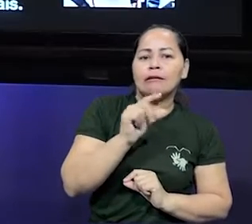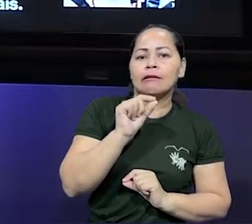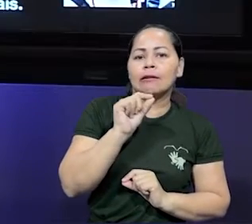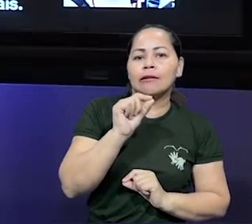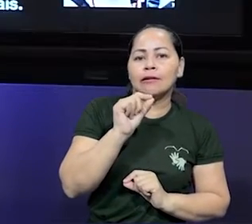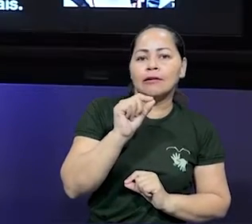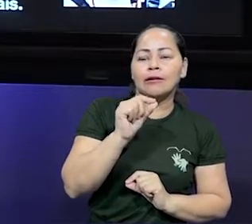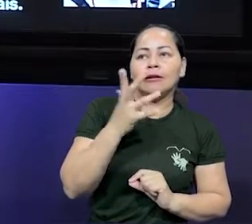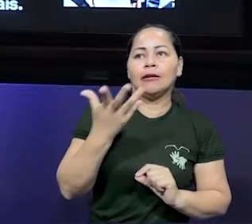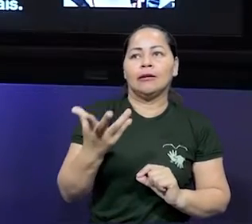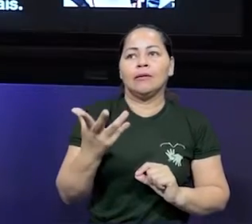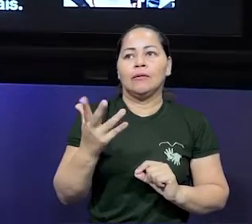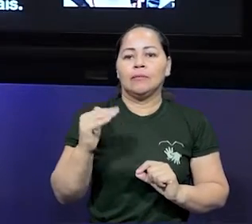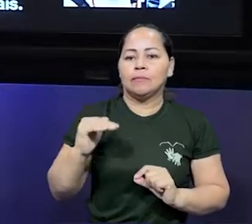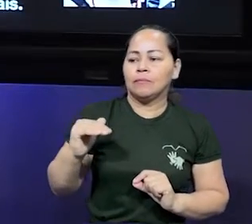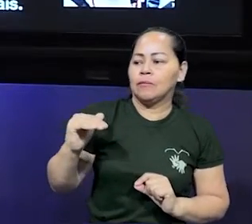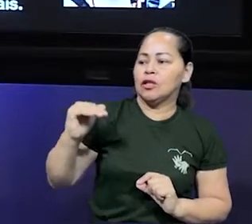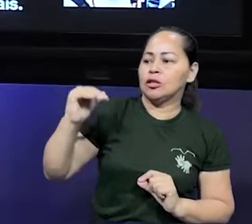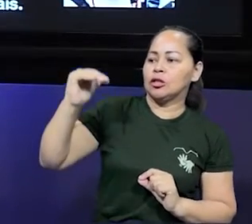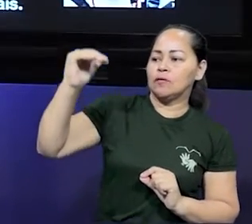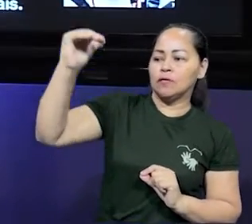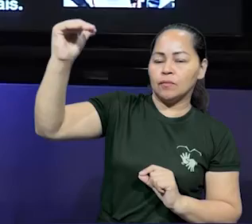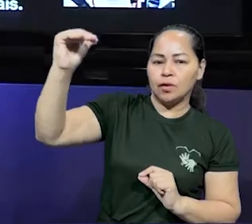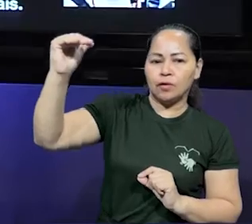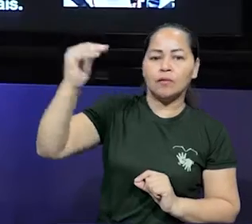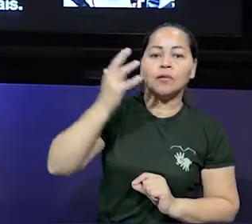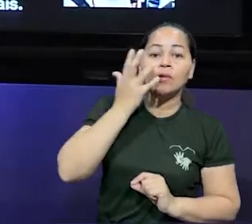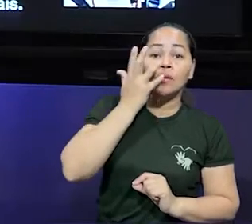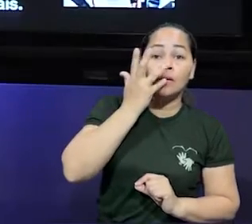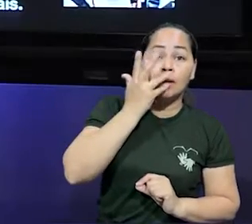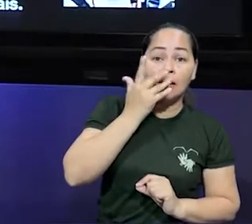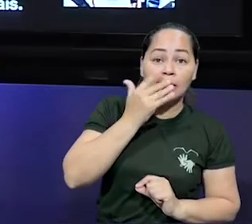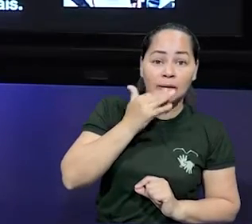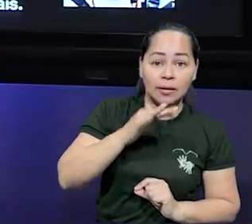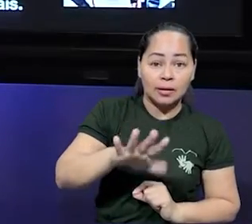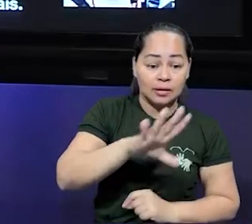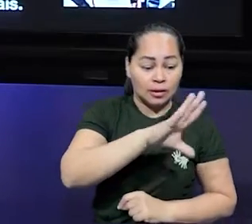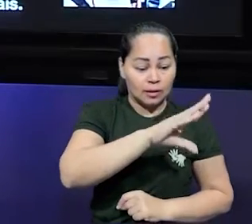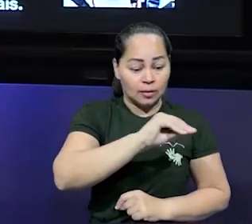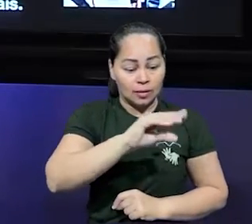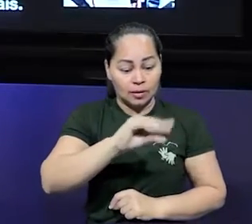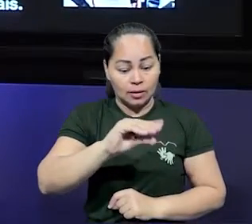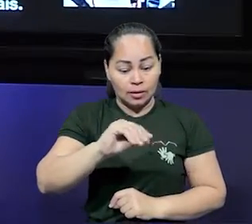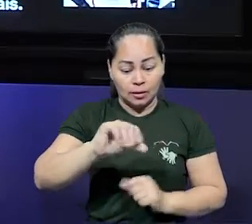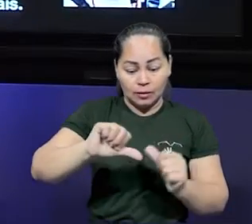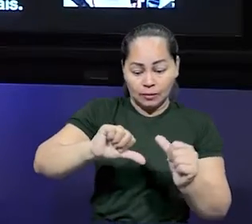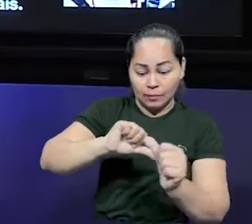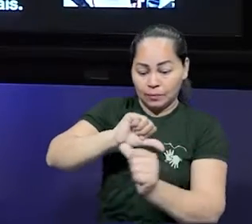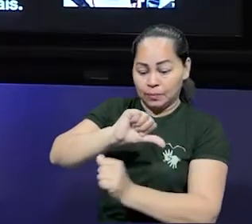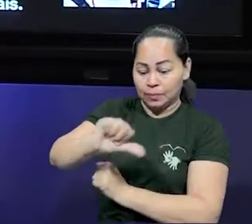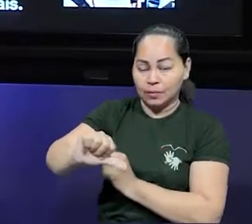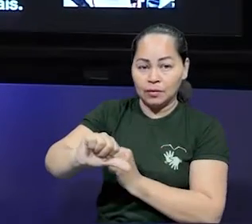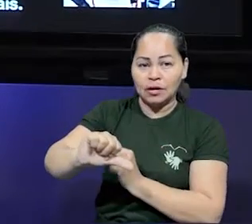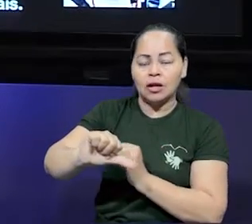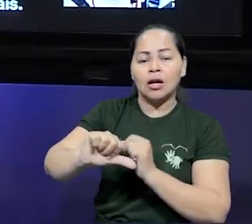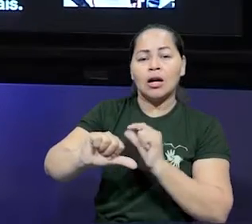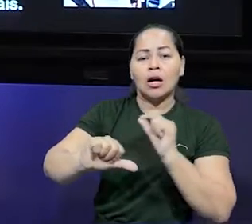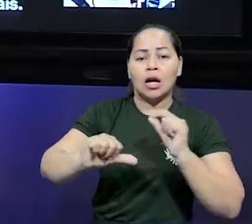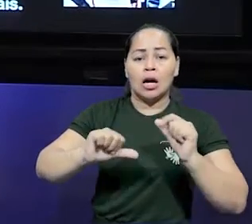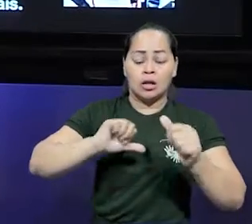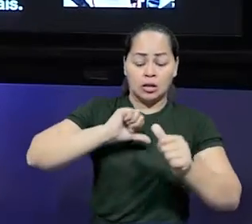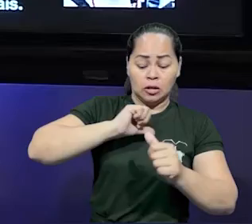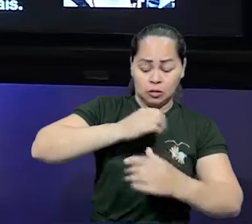em complexidade no seu desenvolvimento, a criança começa a entrar em conflito com relação